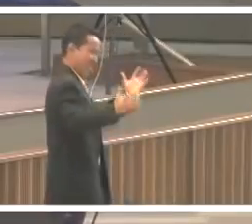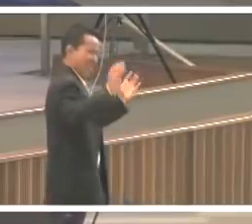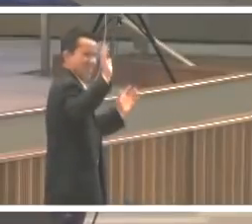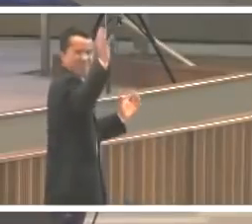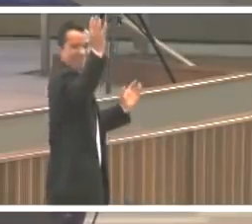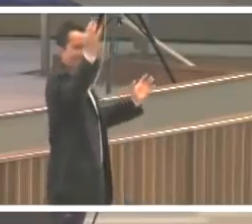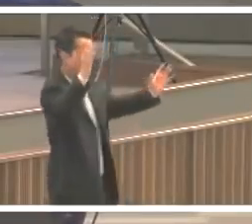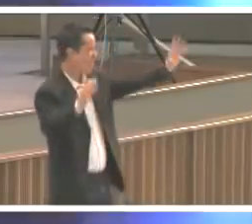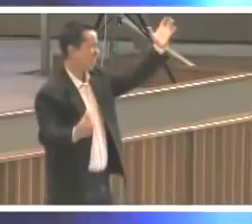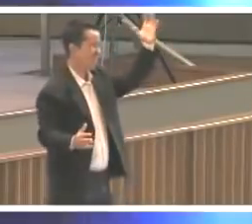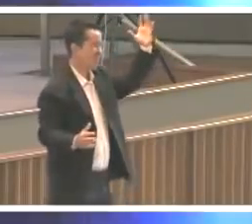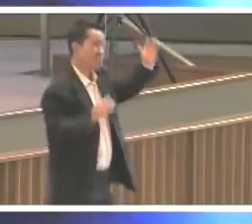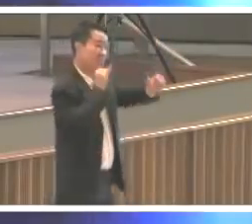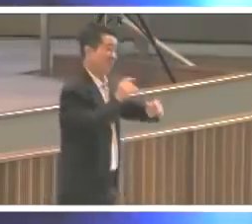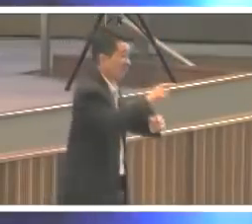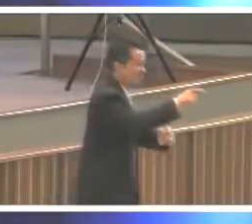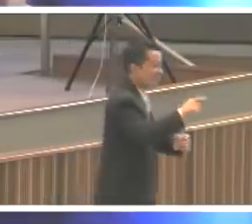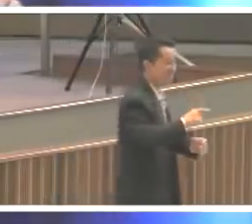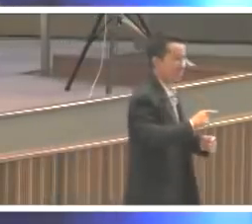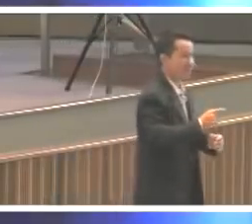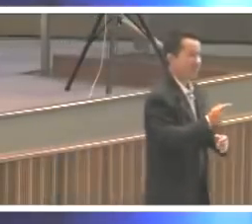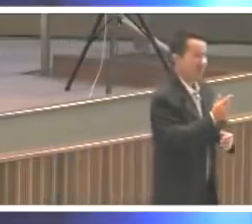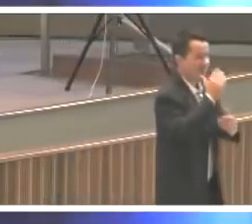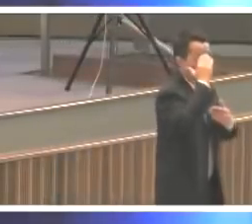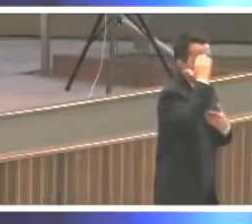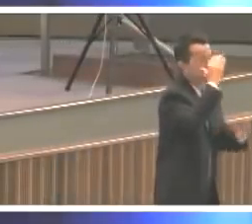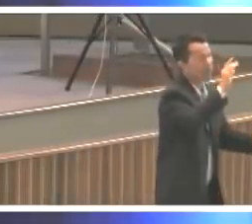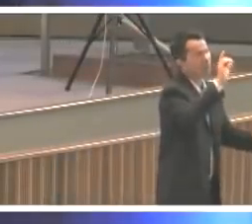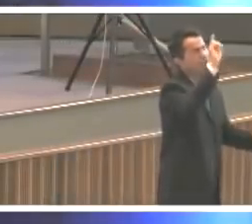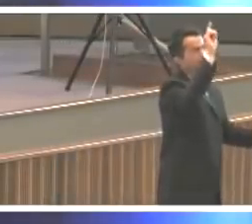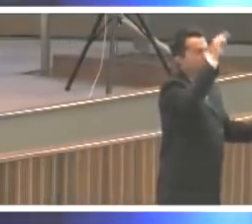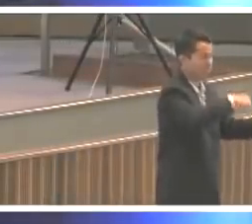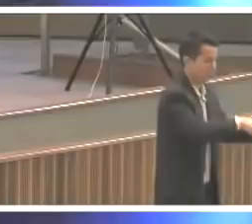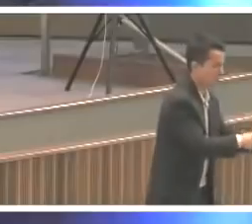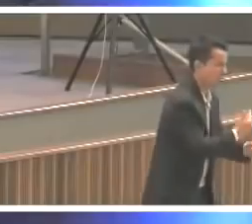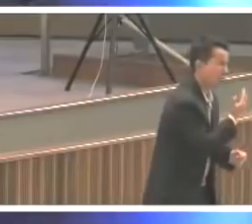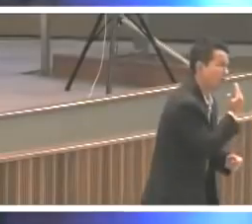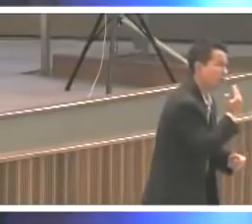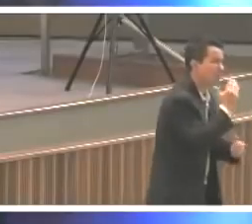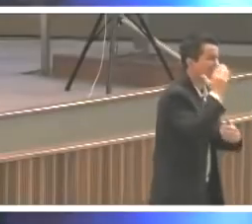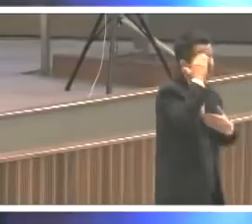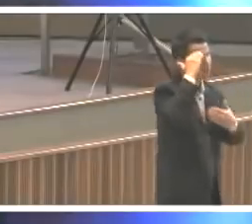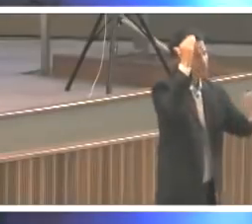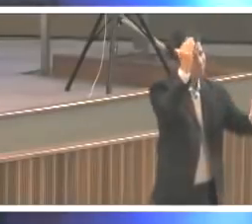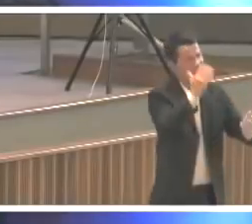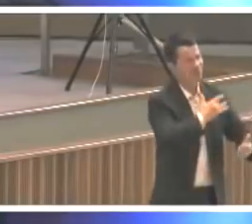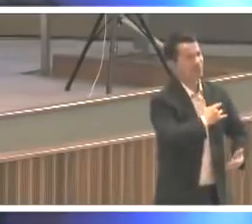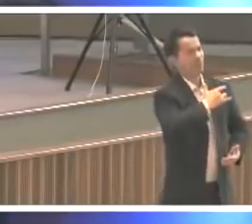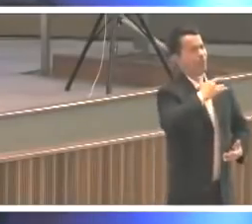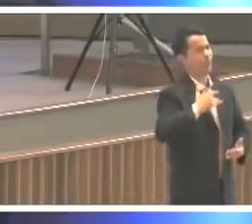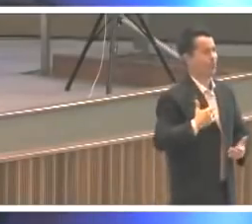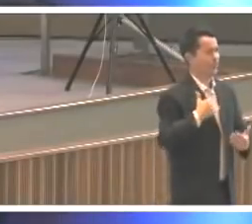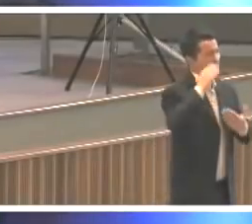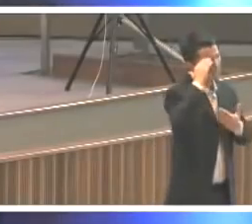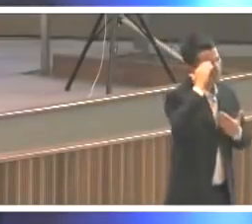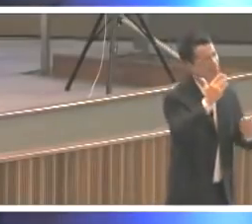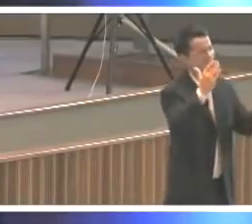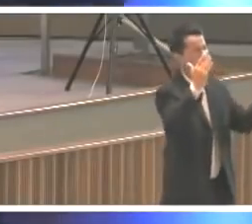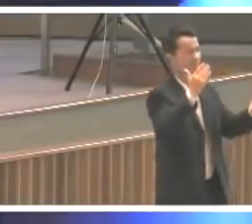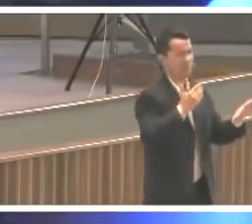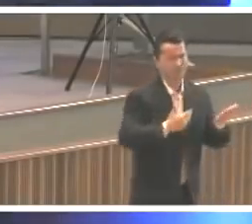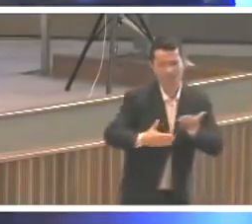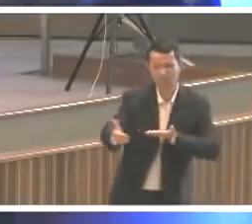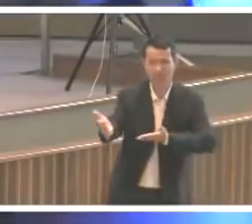dia que está na sua casa. Eu creio que você agradece a saúde que Deus te deu. Eu creio que você agradece um ou